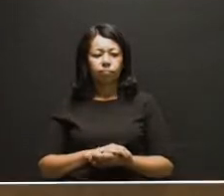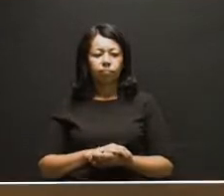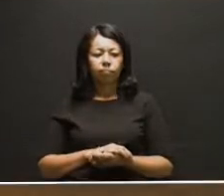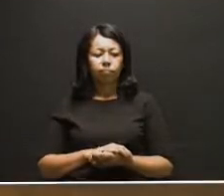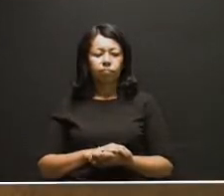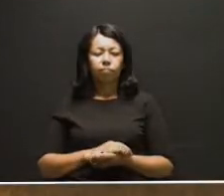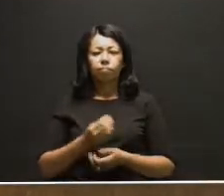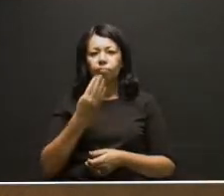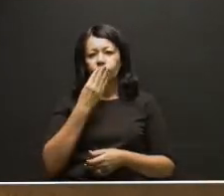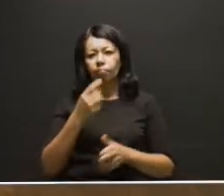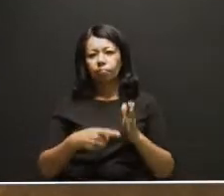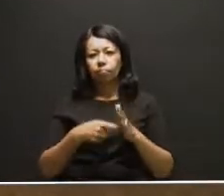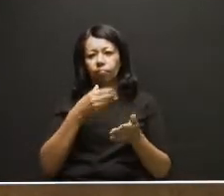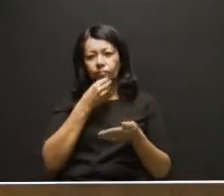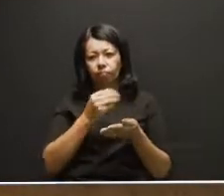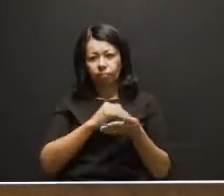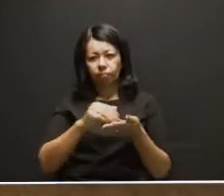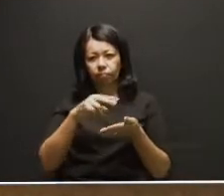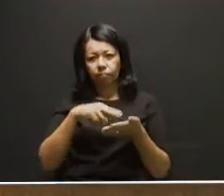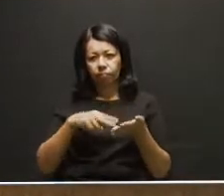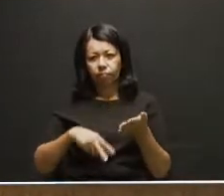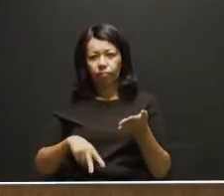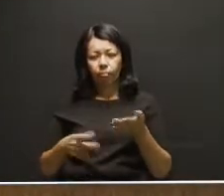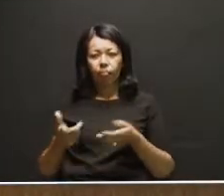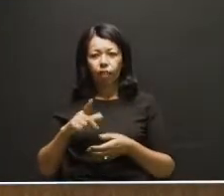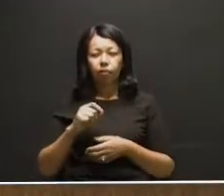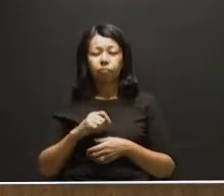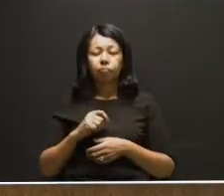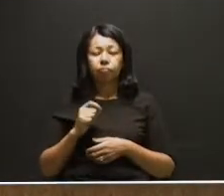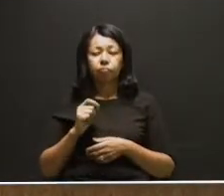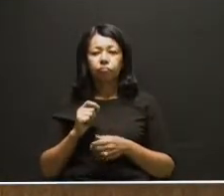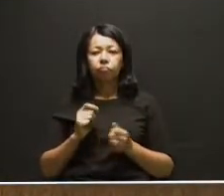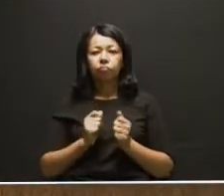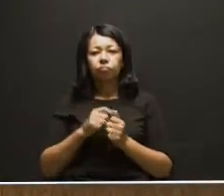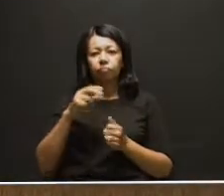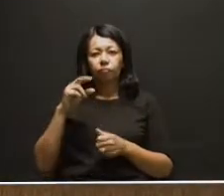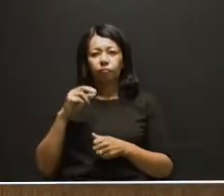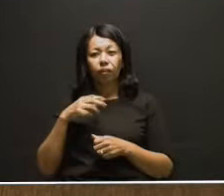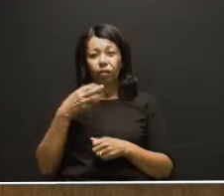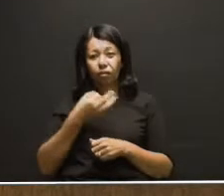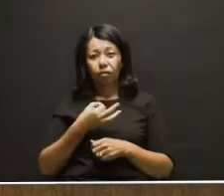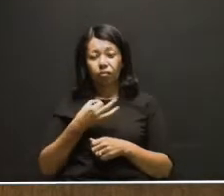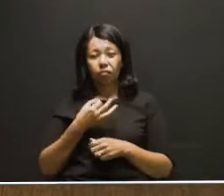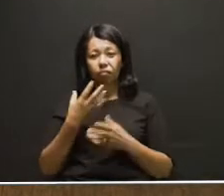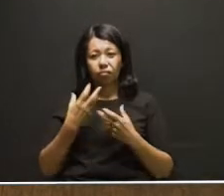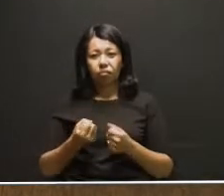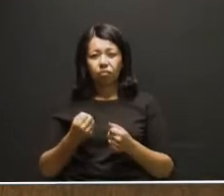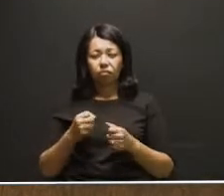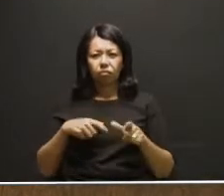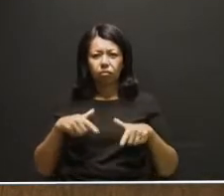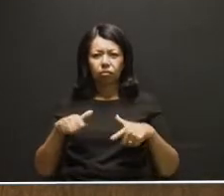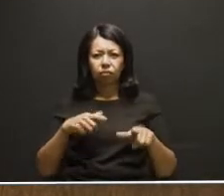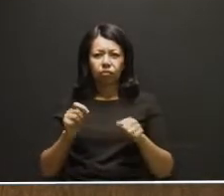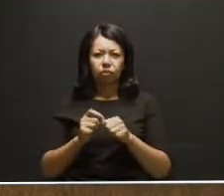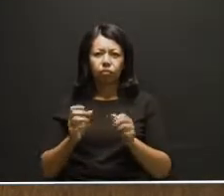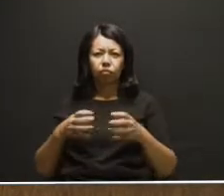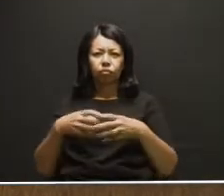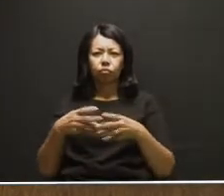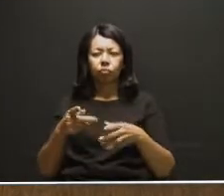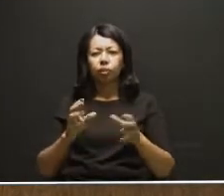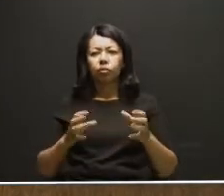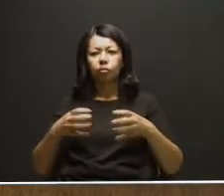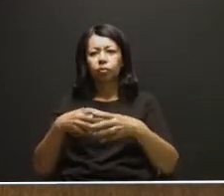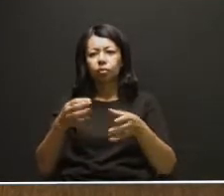solicita ao senhor primeiro secretário que proceda à leitura do parecer com emenda favorável à implementação da propositura exarado em conjunto pelas comissões